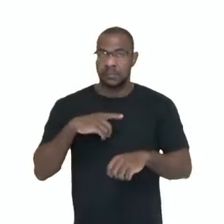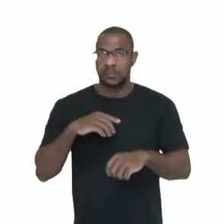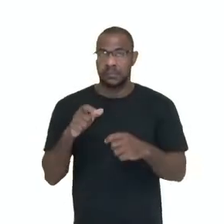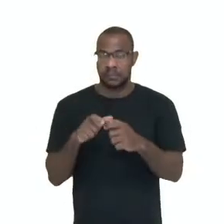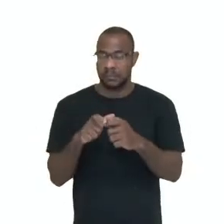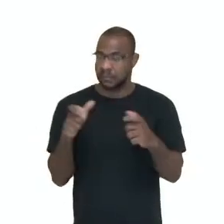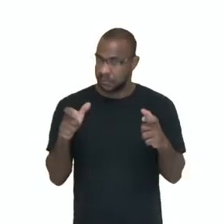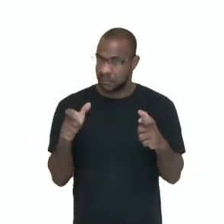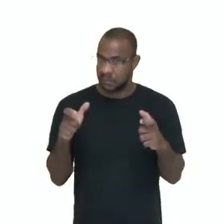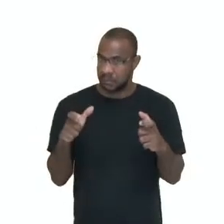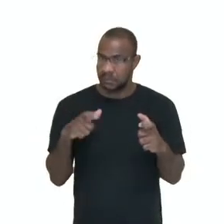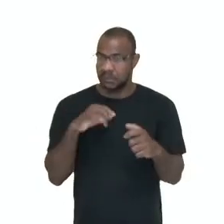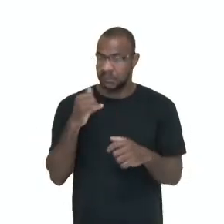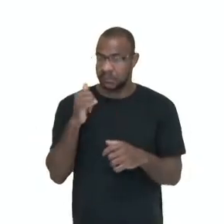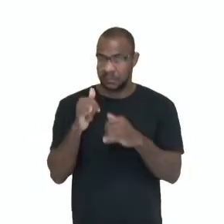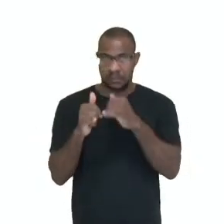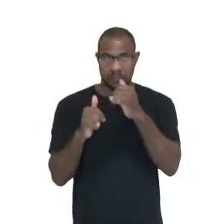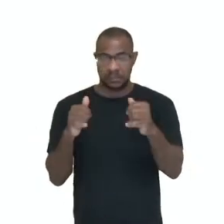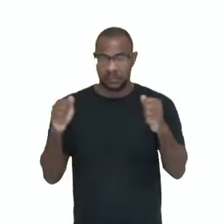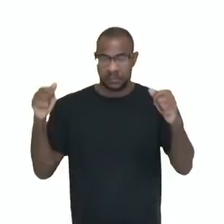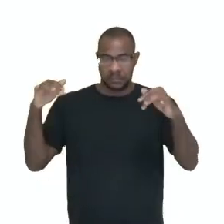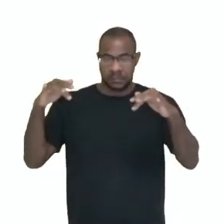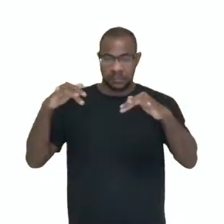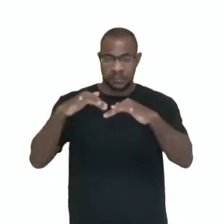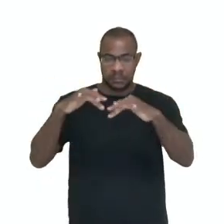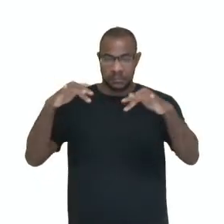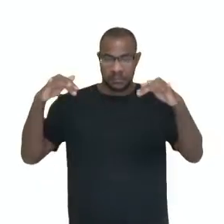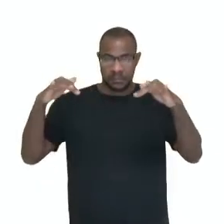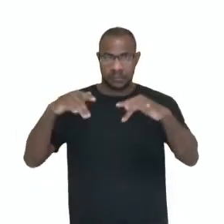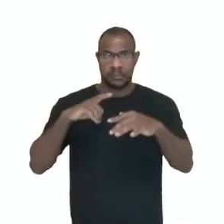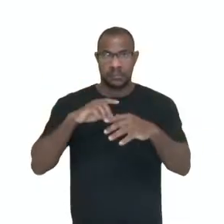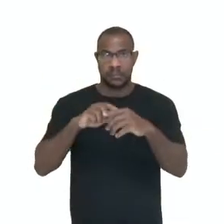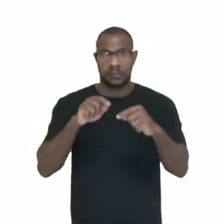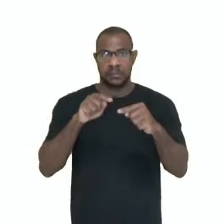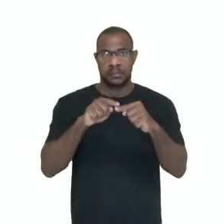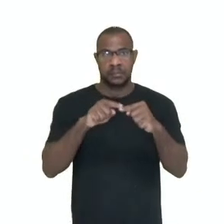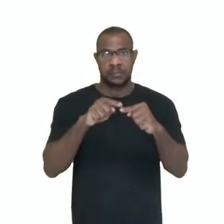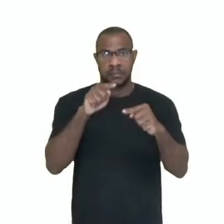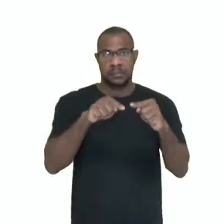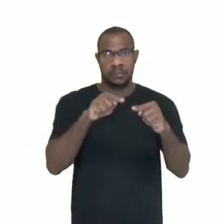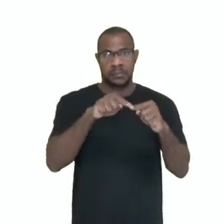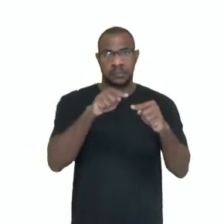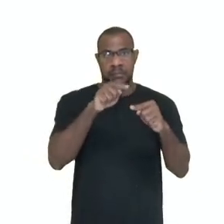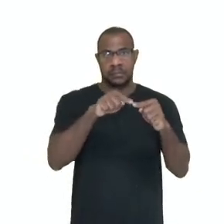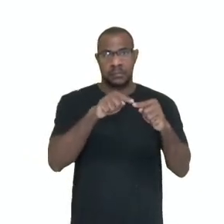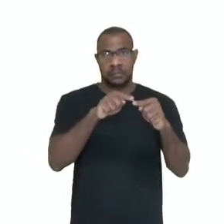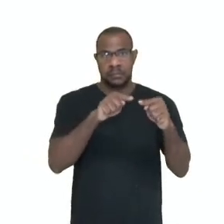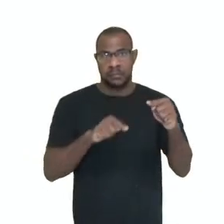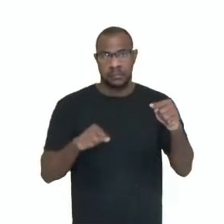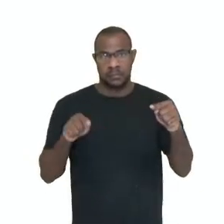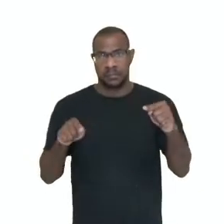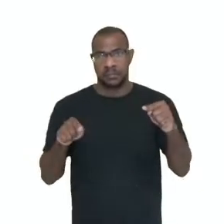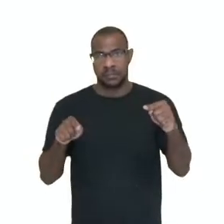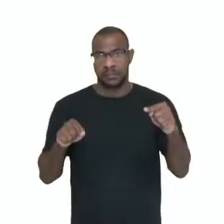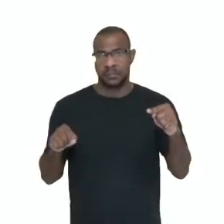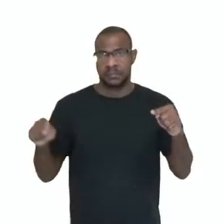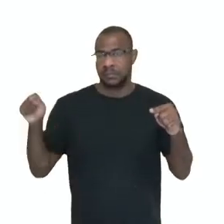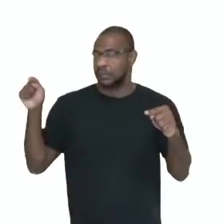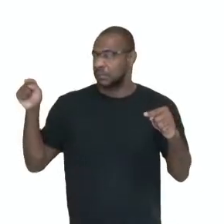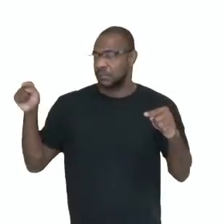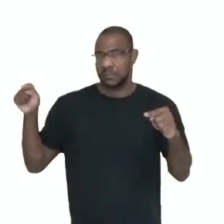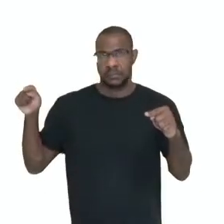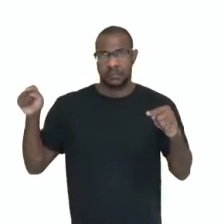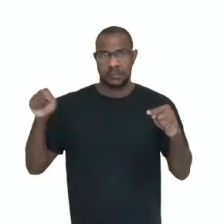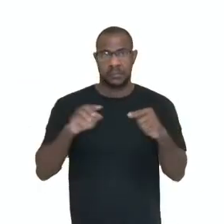maior dissipação de energia. São nesses pontos. No vale e na crista 1, no vale e na crista 3,